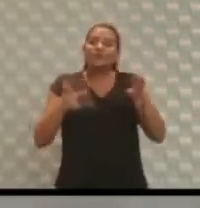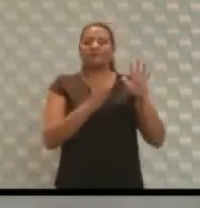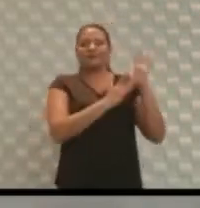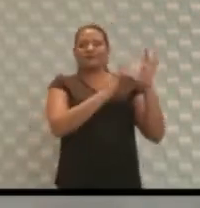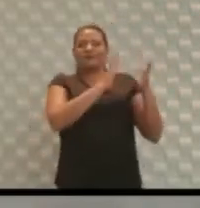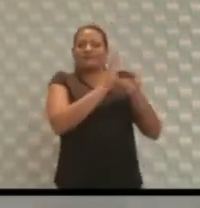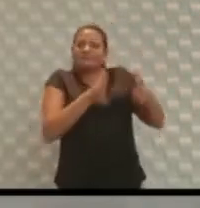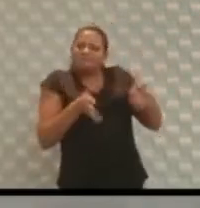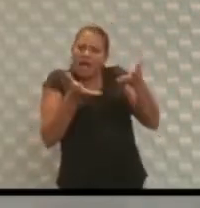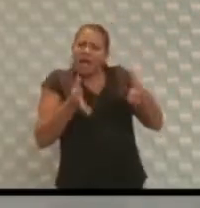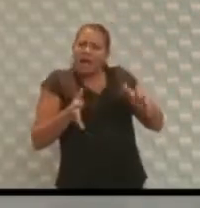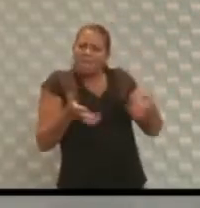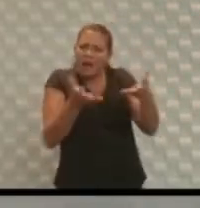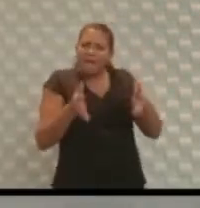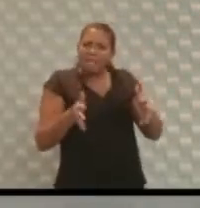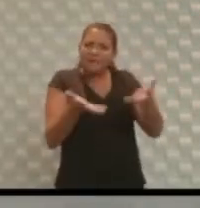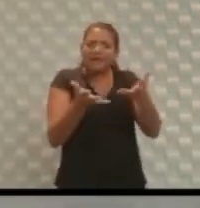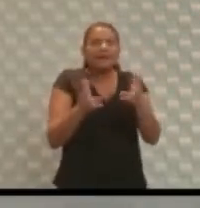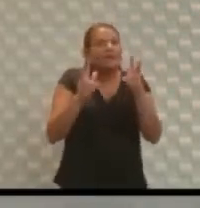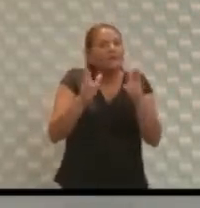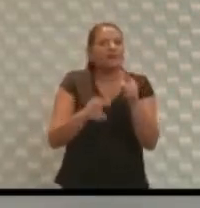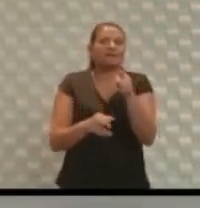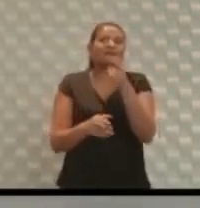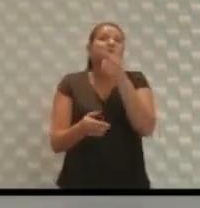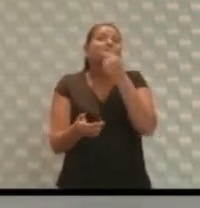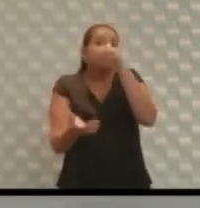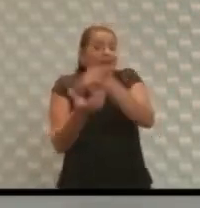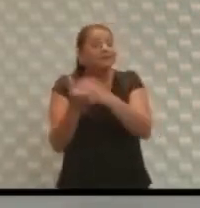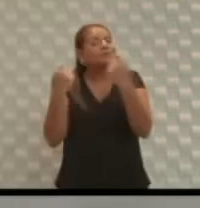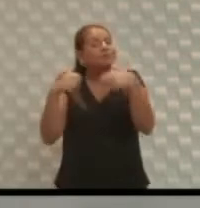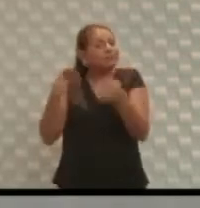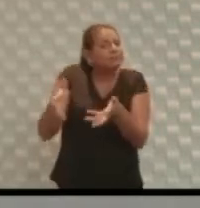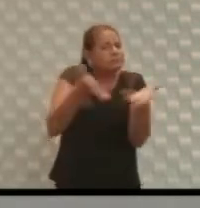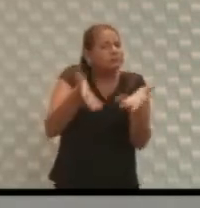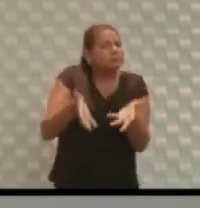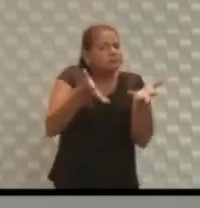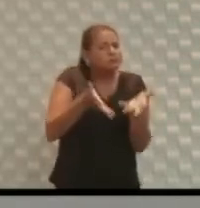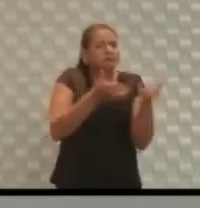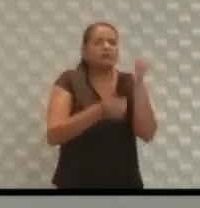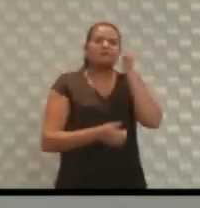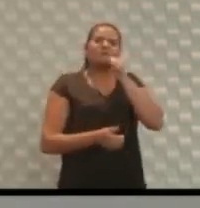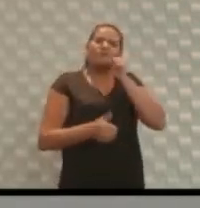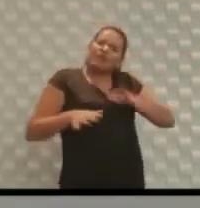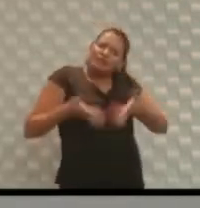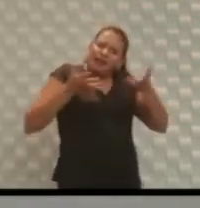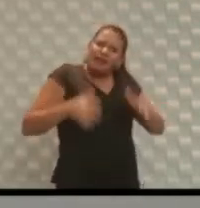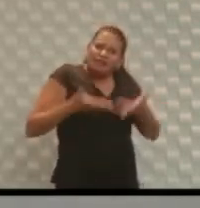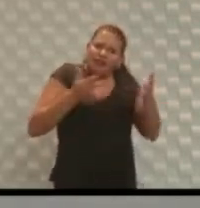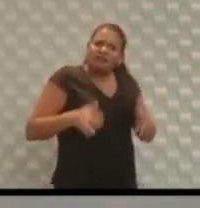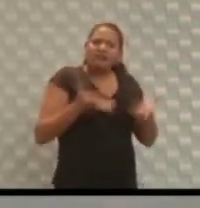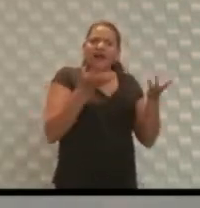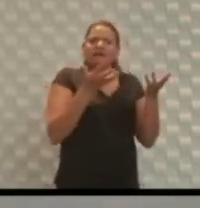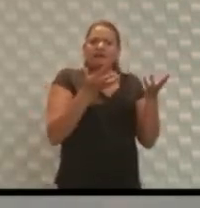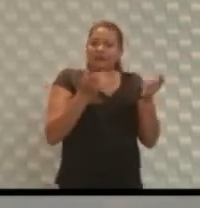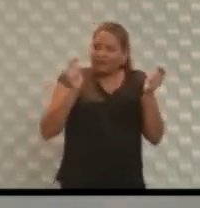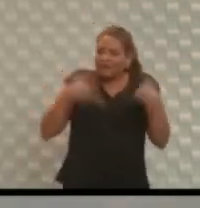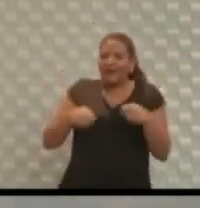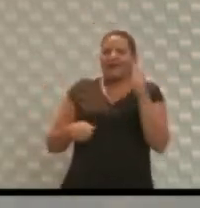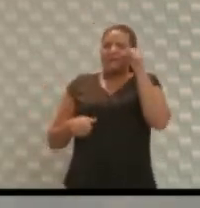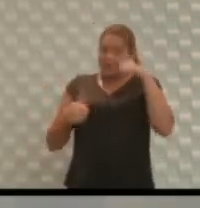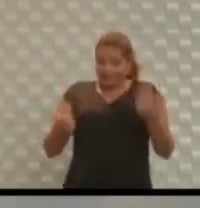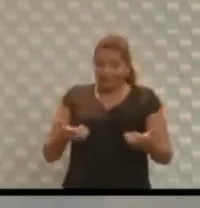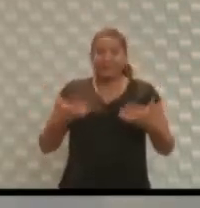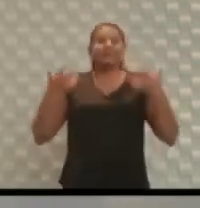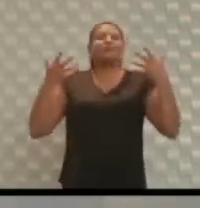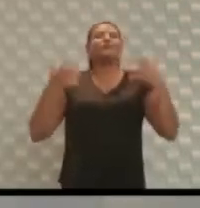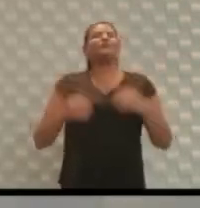igreja, nos purificando, nos santificando, assim o marido deve fazer para com sua esposa, cuidar